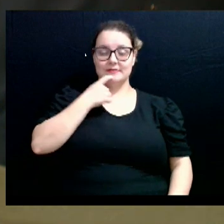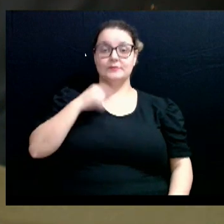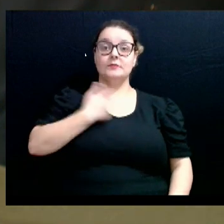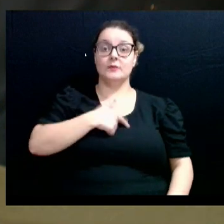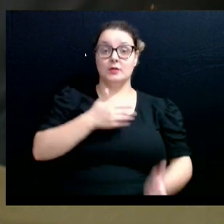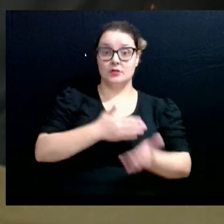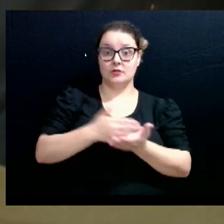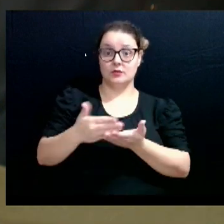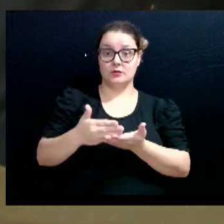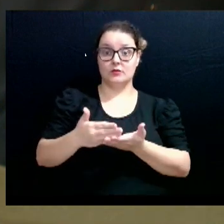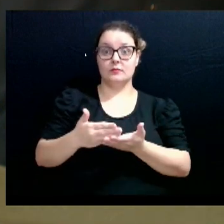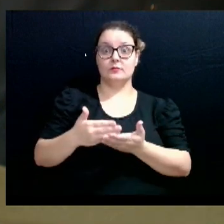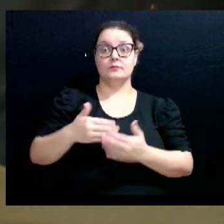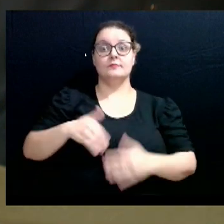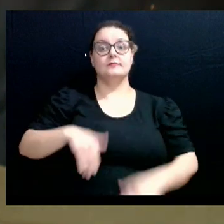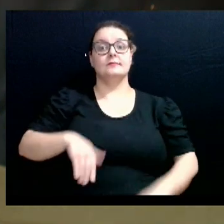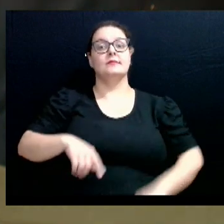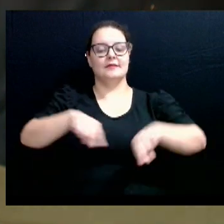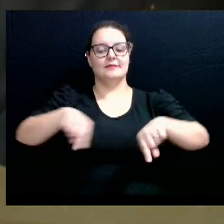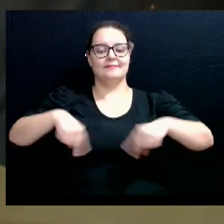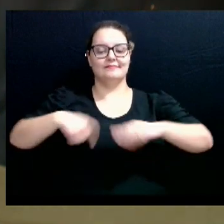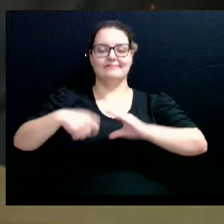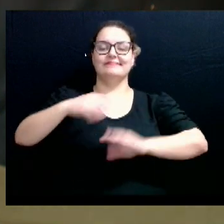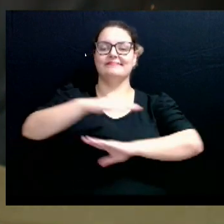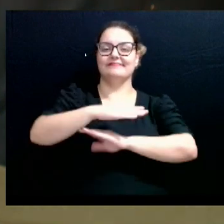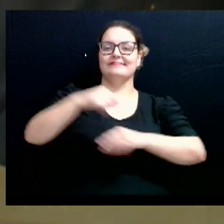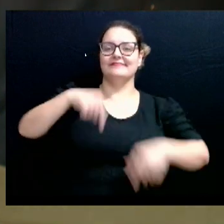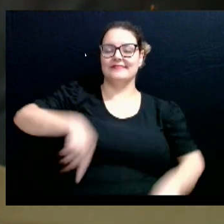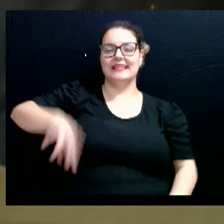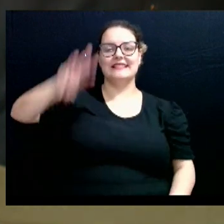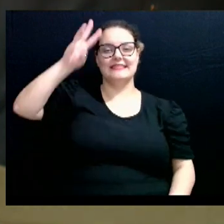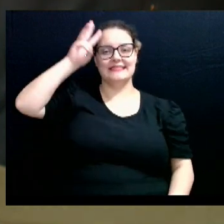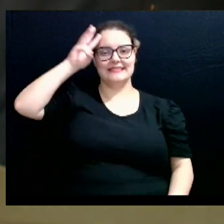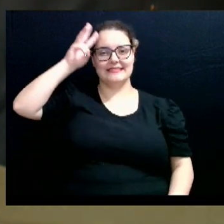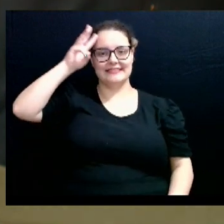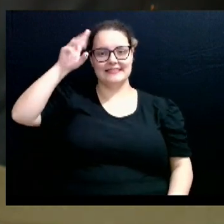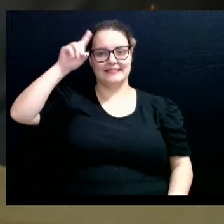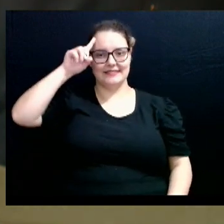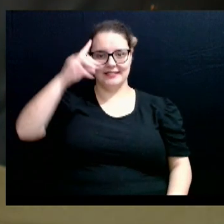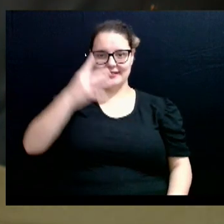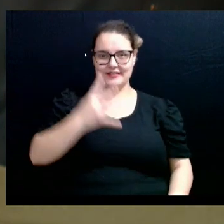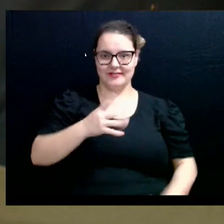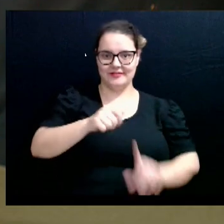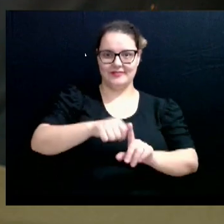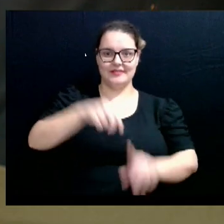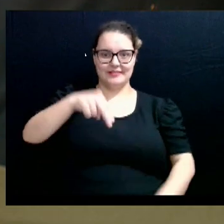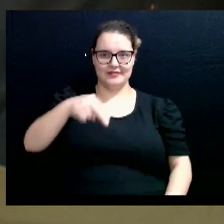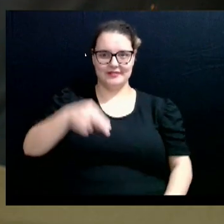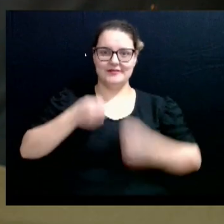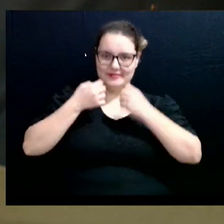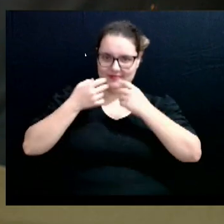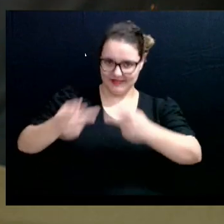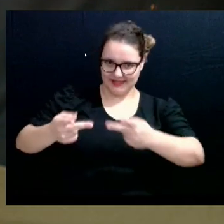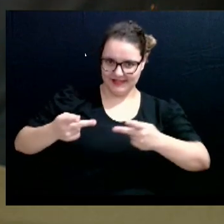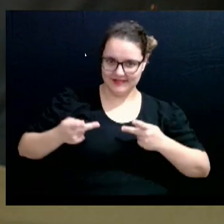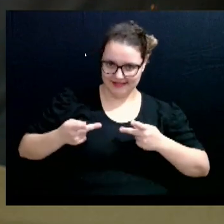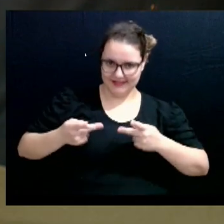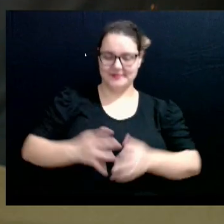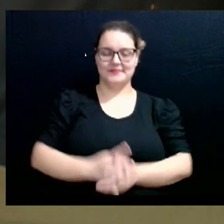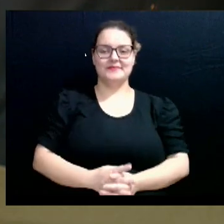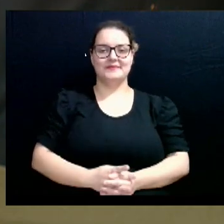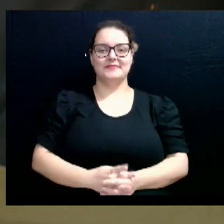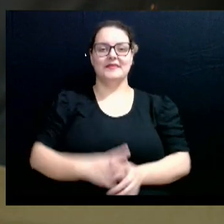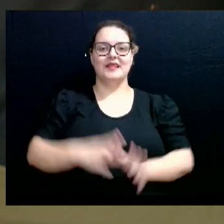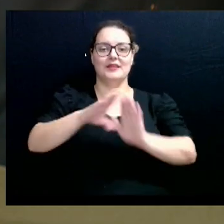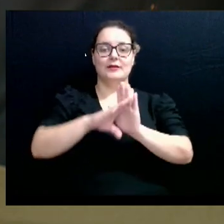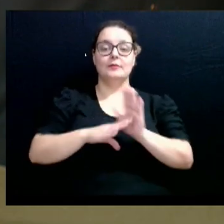mais um Estúdio Câmara nesta terça-feira, dia 4 de novembro. Seja muito bem-vindo. No programa de hoje, nós